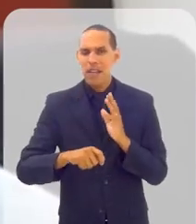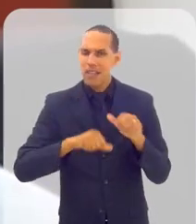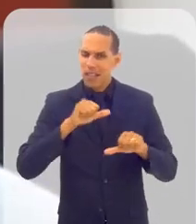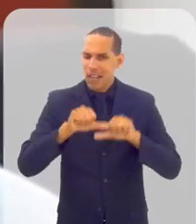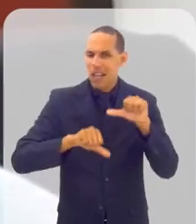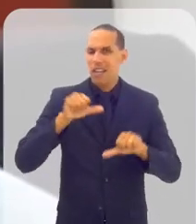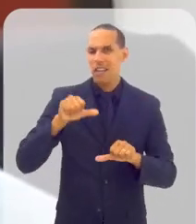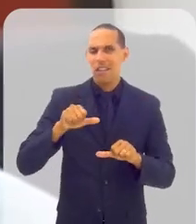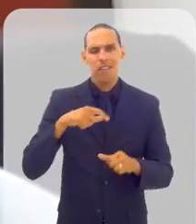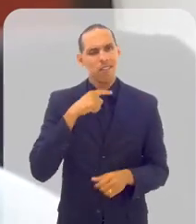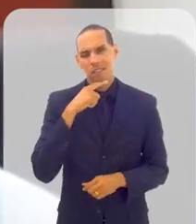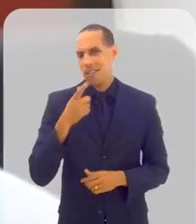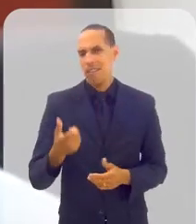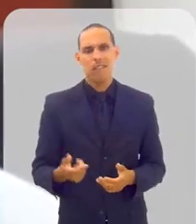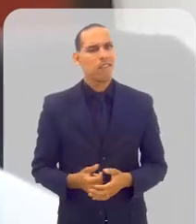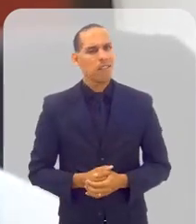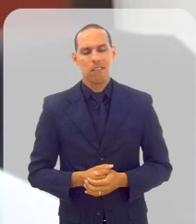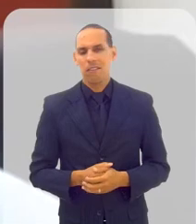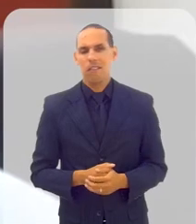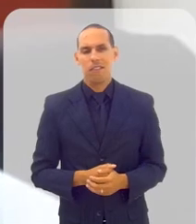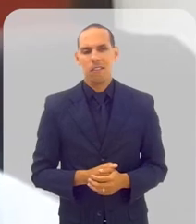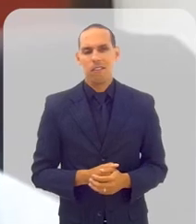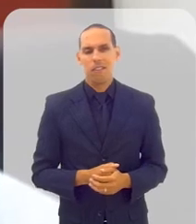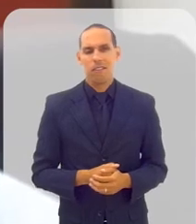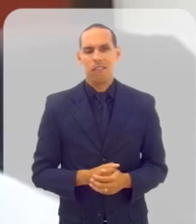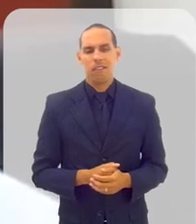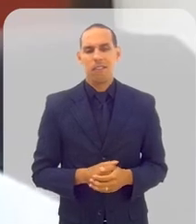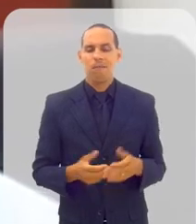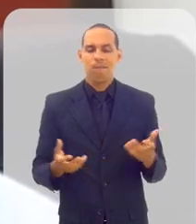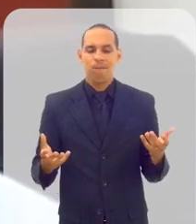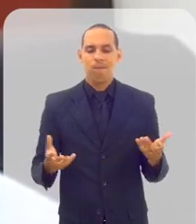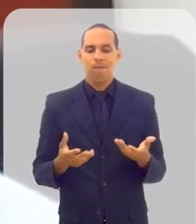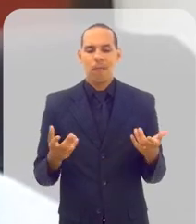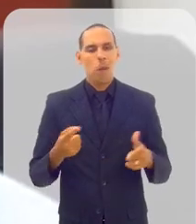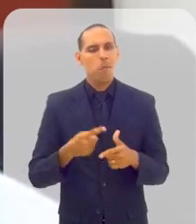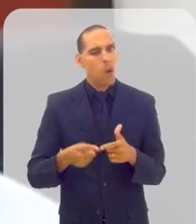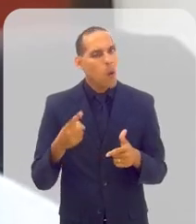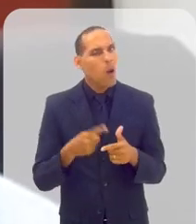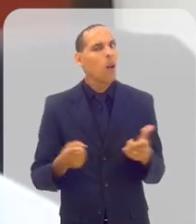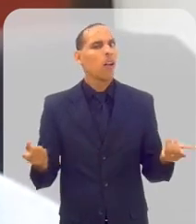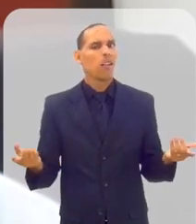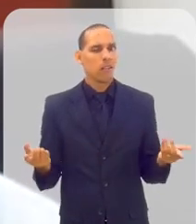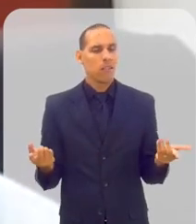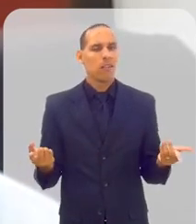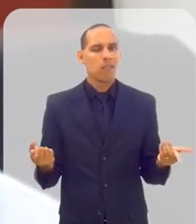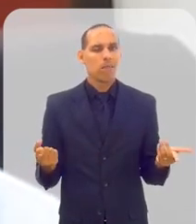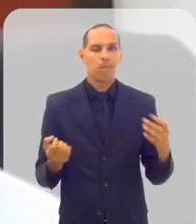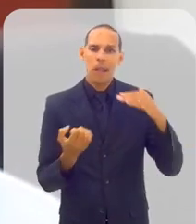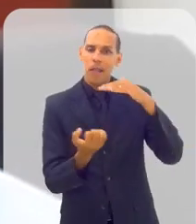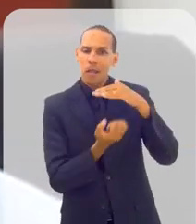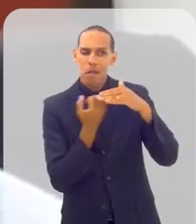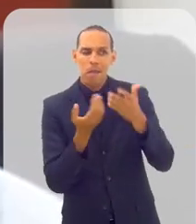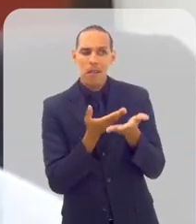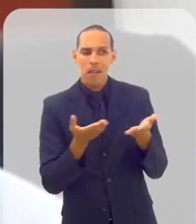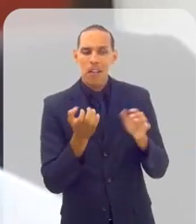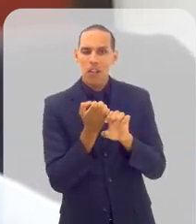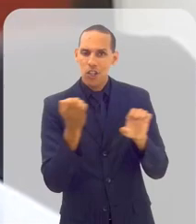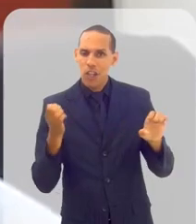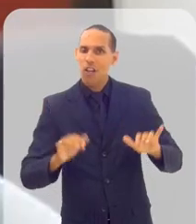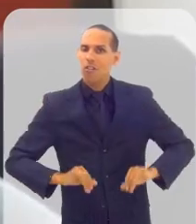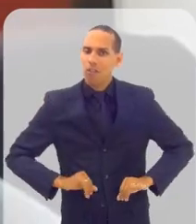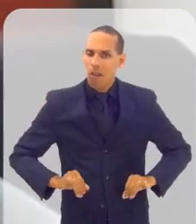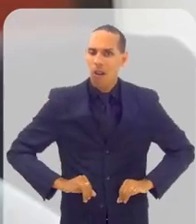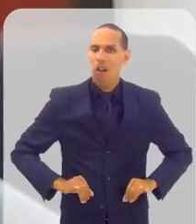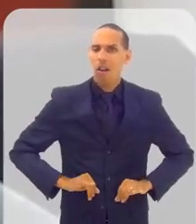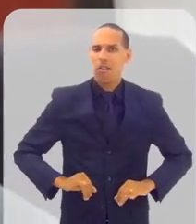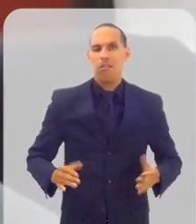de período de reajuste. Isso aí realmente causa um problema muito sério às empresas de